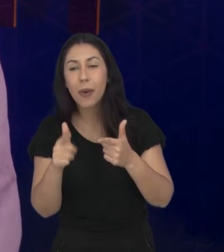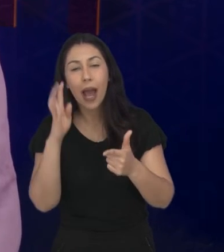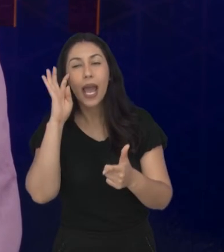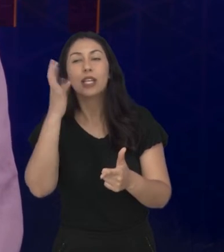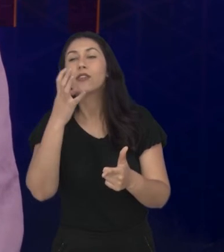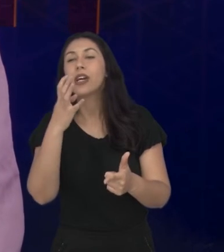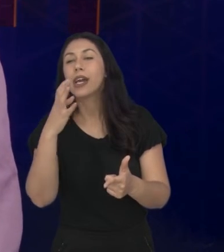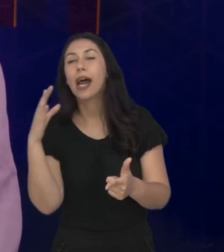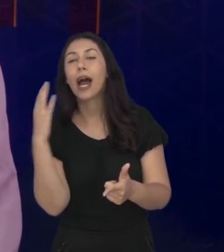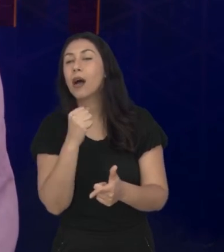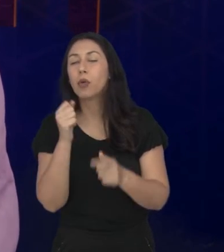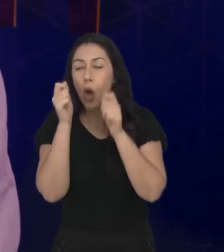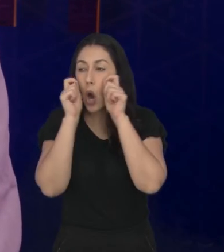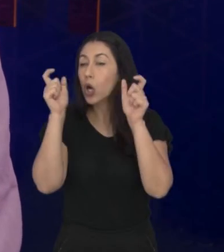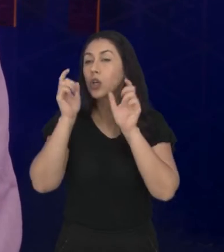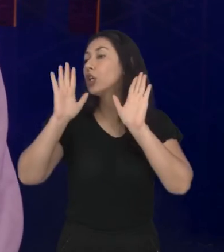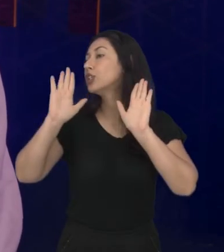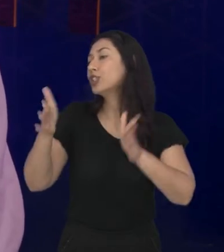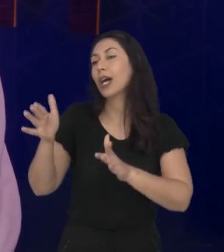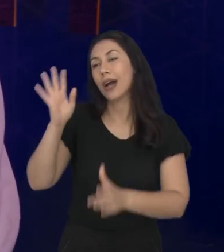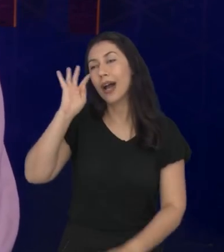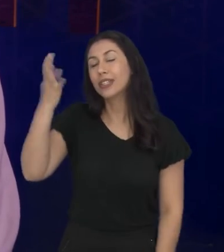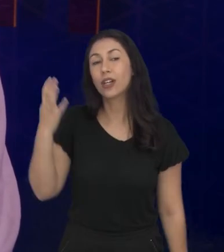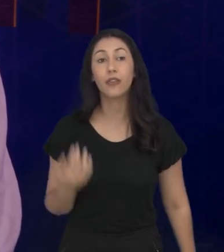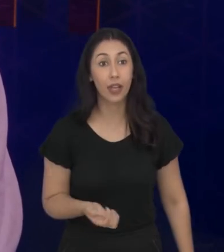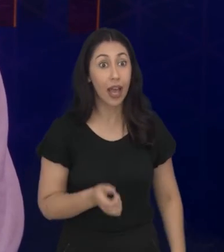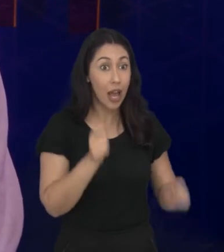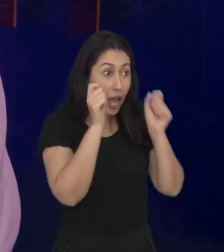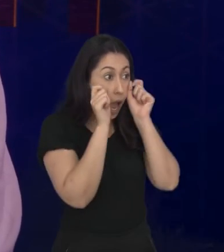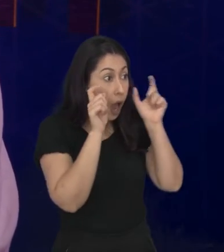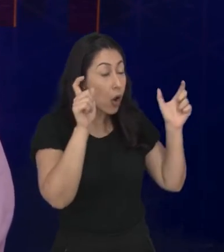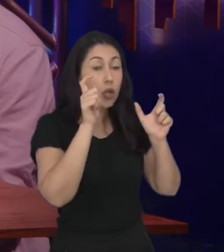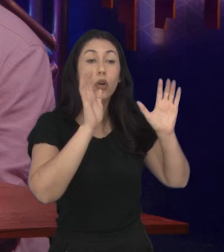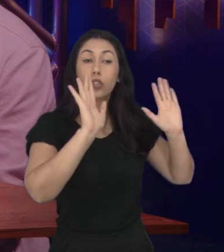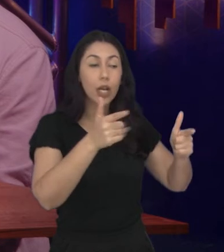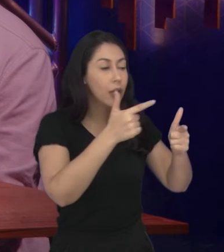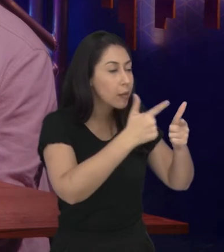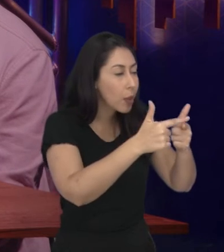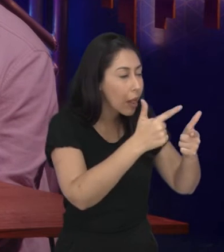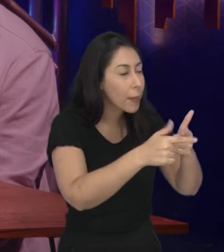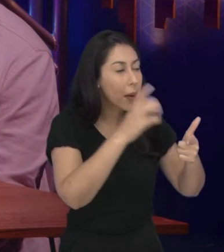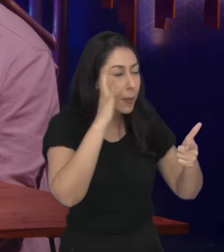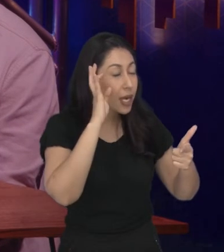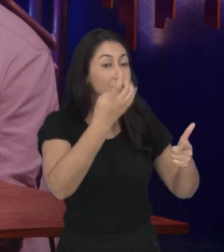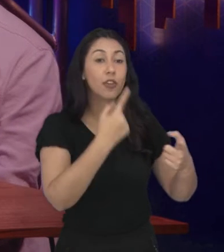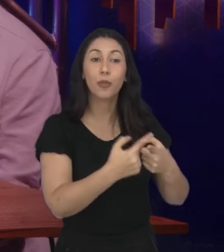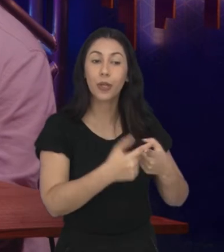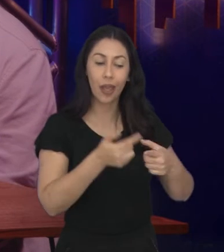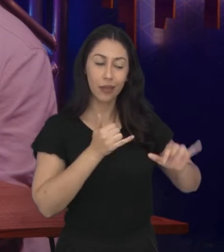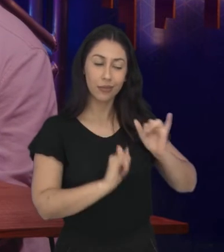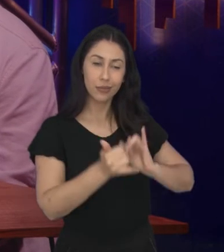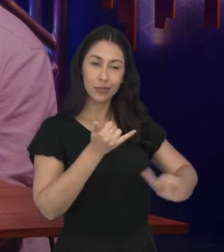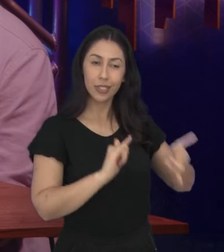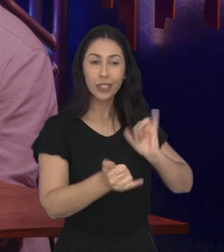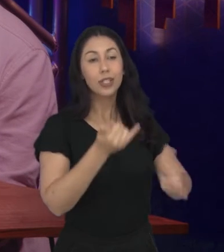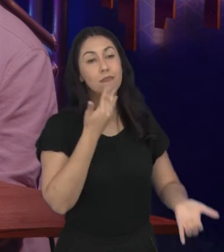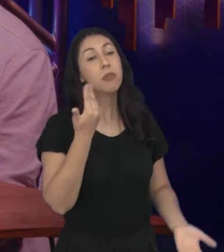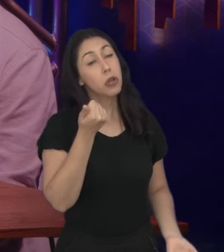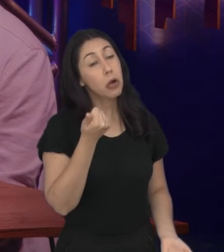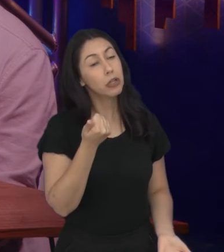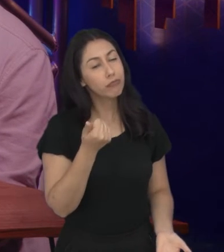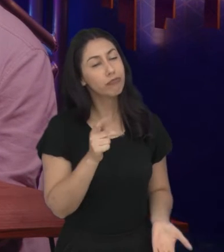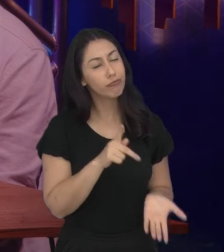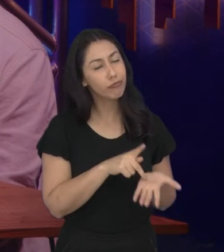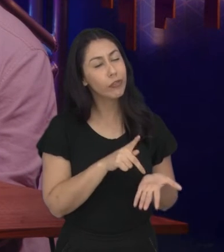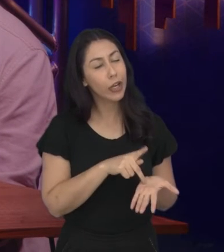é melhor ir pela manhã. Logo quando você acorda, né, que você vai estar com mais energia, né, faz